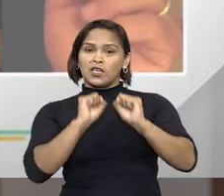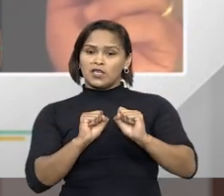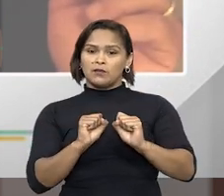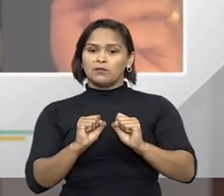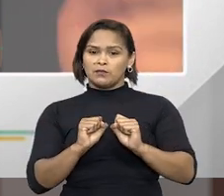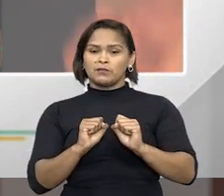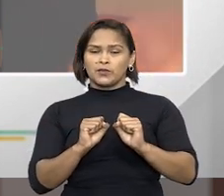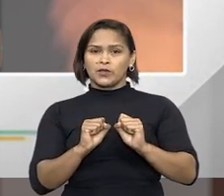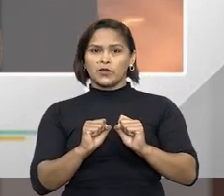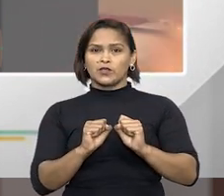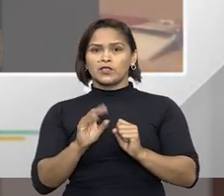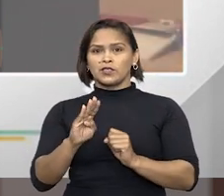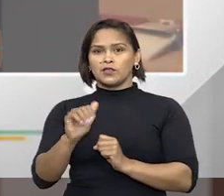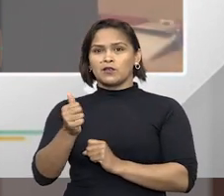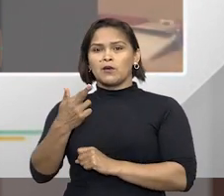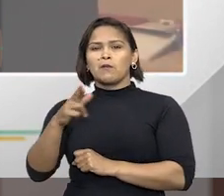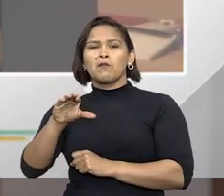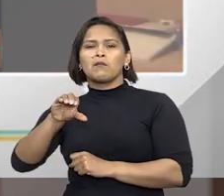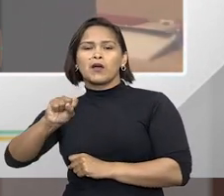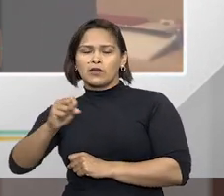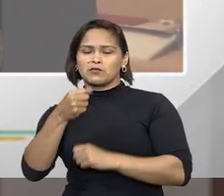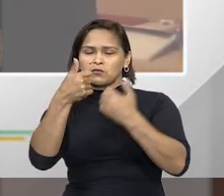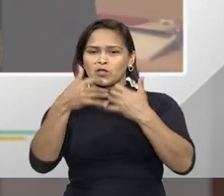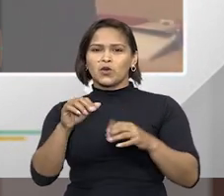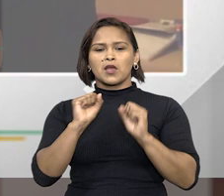Monteiro, também, se ele pode afastar,